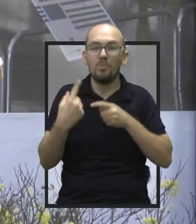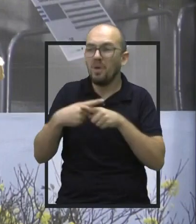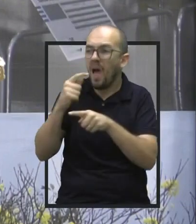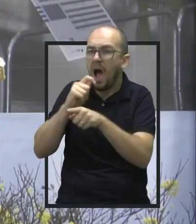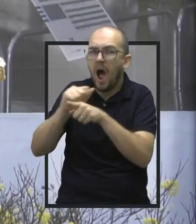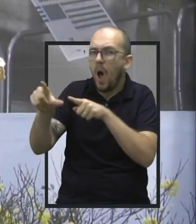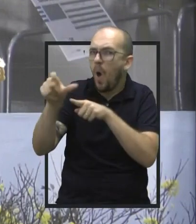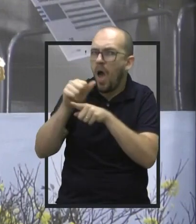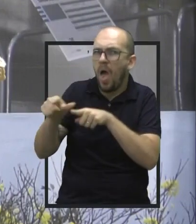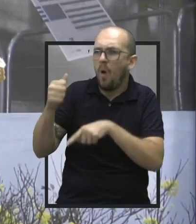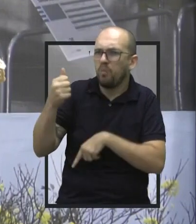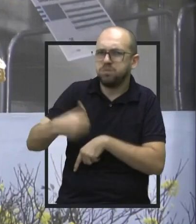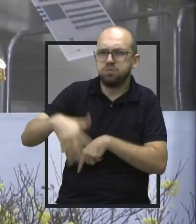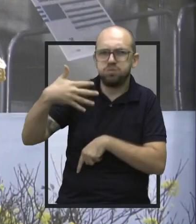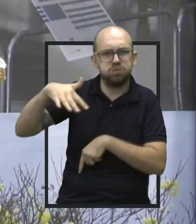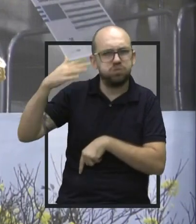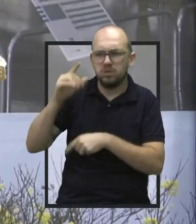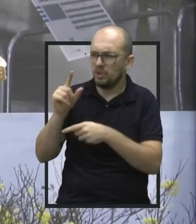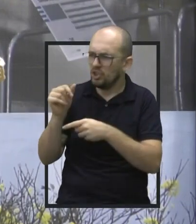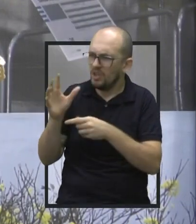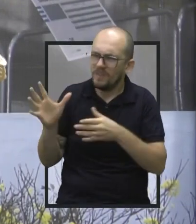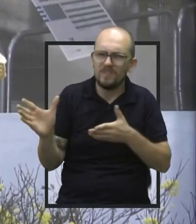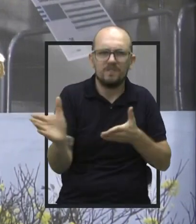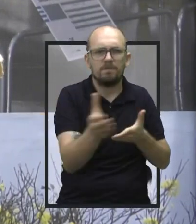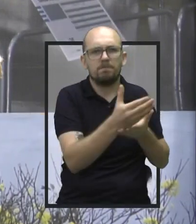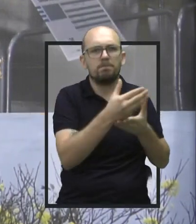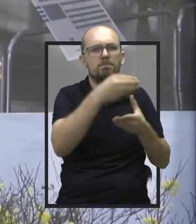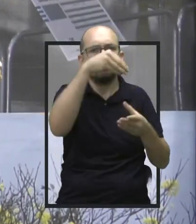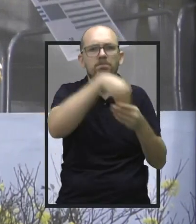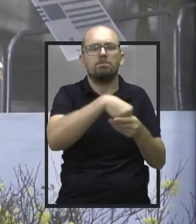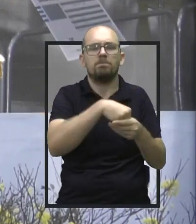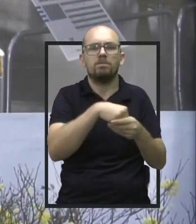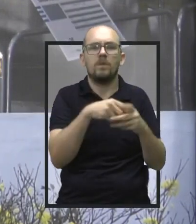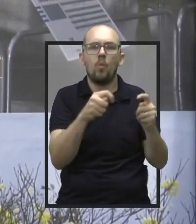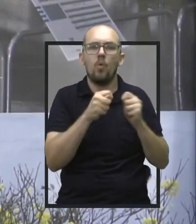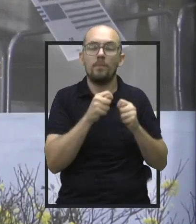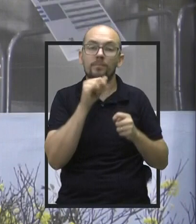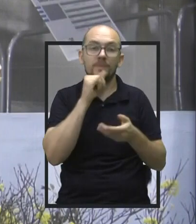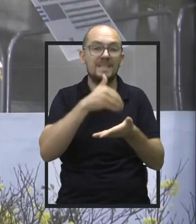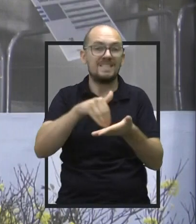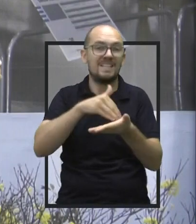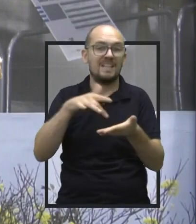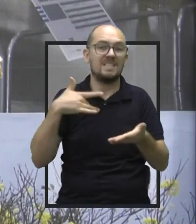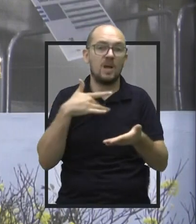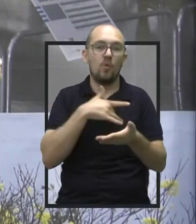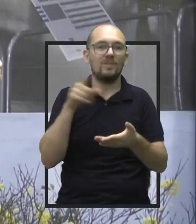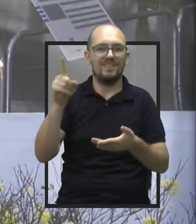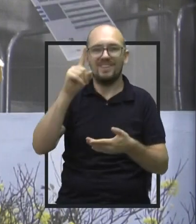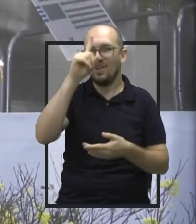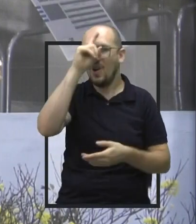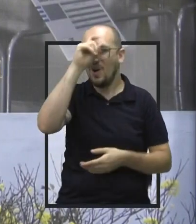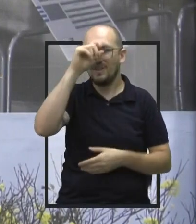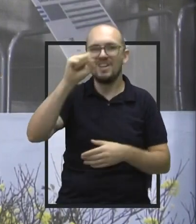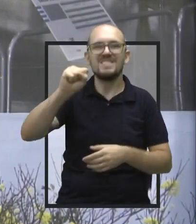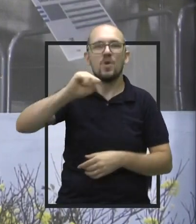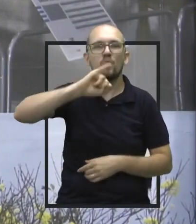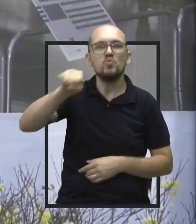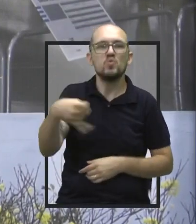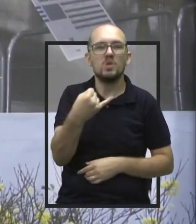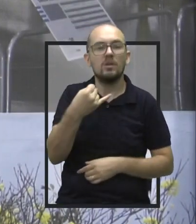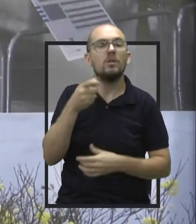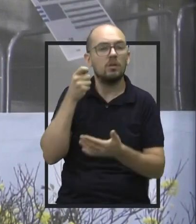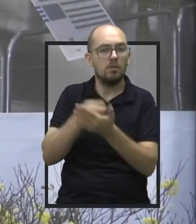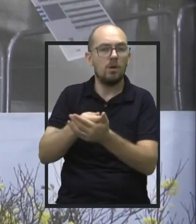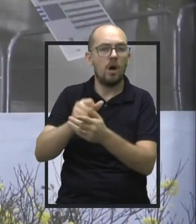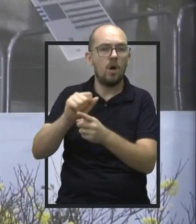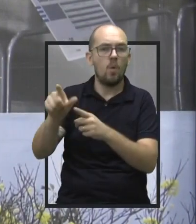nós temos das secretarias hoje, né? Por exemplo, temos a Secretaria de Saúde, por exemplo, ali no prédio do São Judas, que é pago um aluguel. Então, se